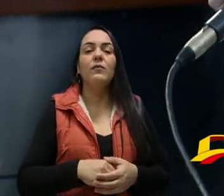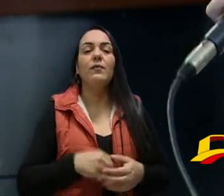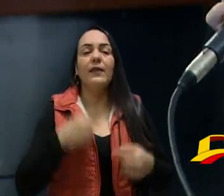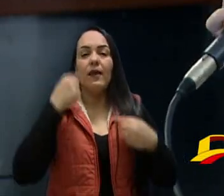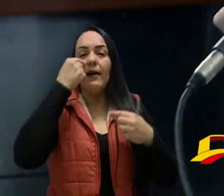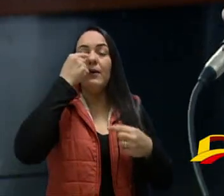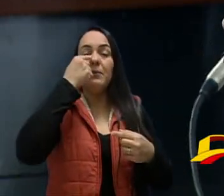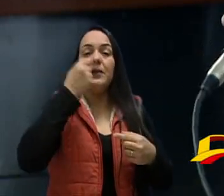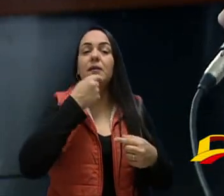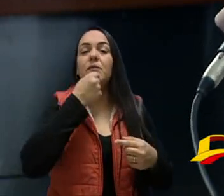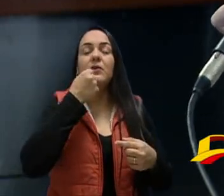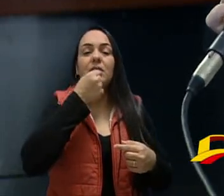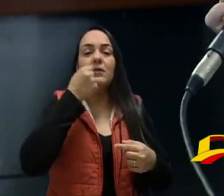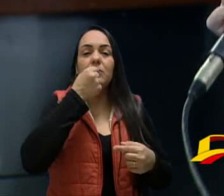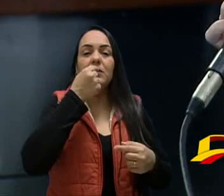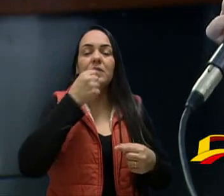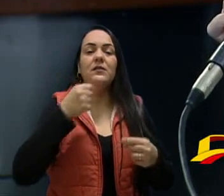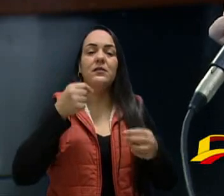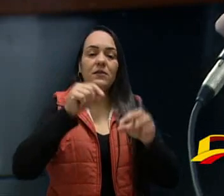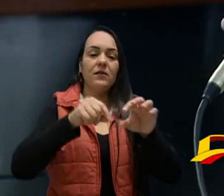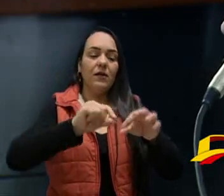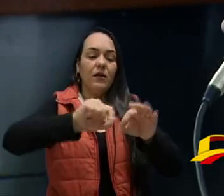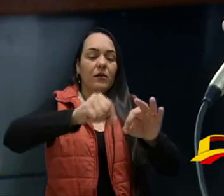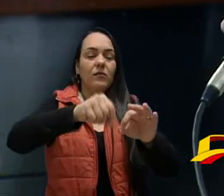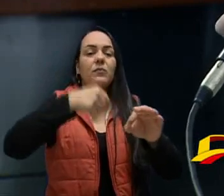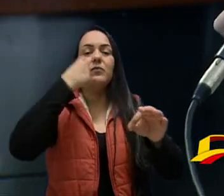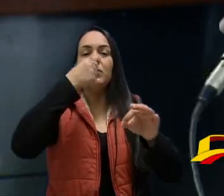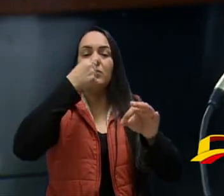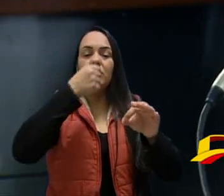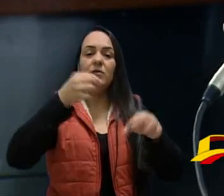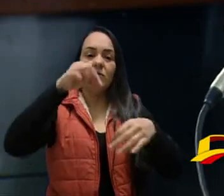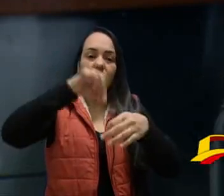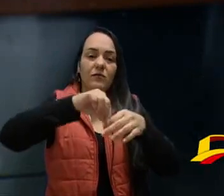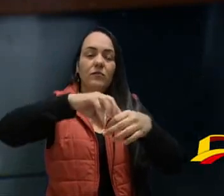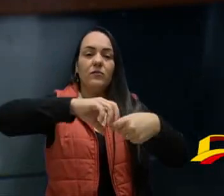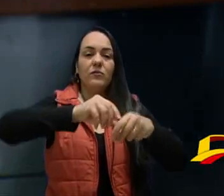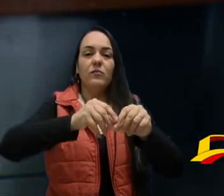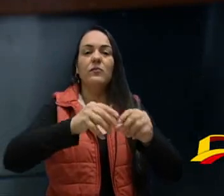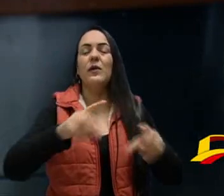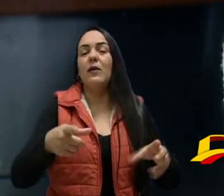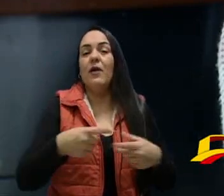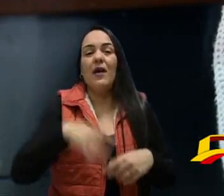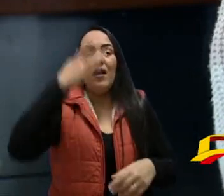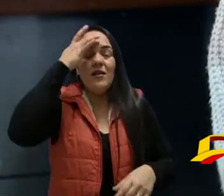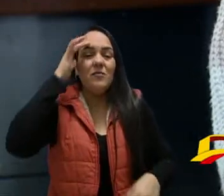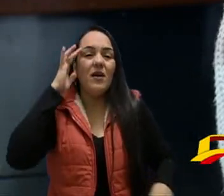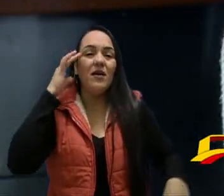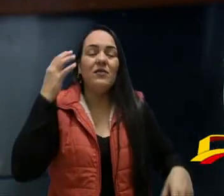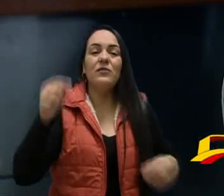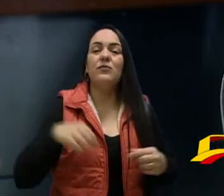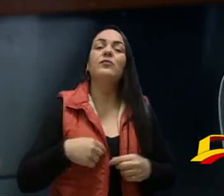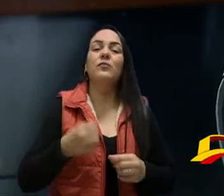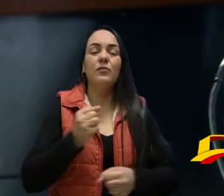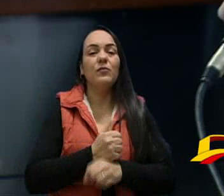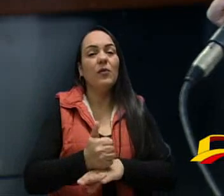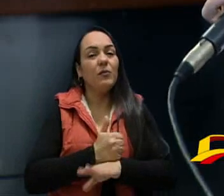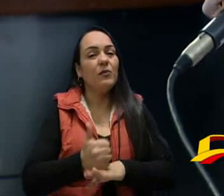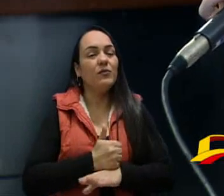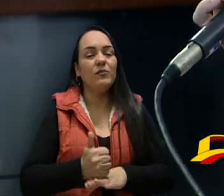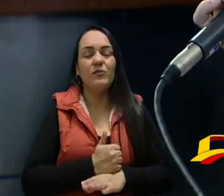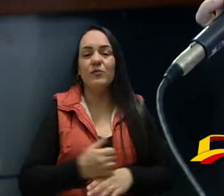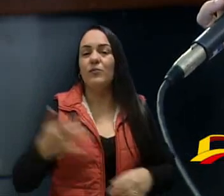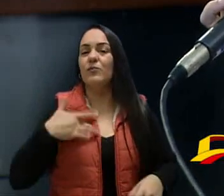de nazaré orofaringe e esse a gente restringe para os pacientes graves e para o profissional de saúde nesse